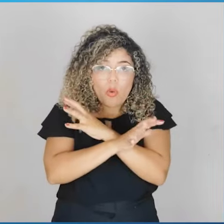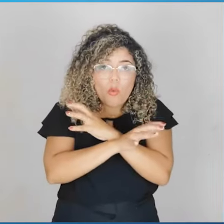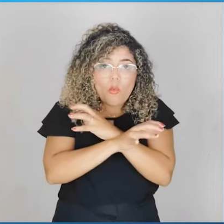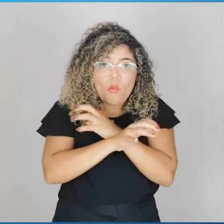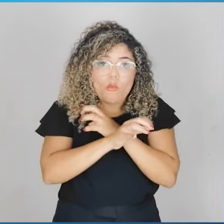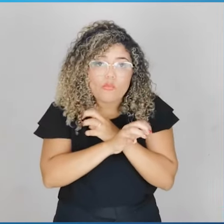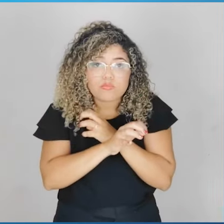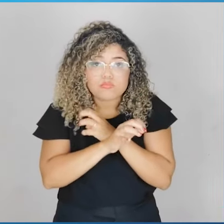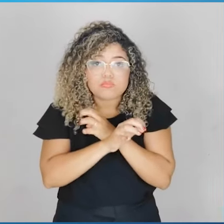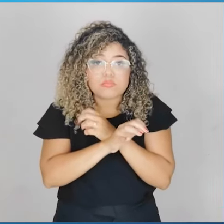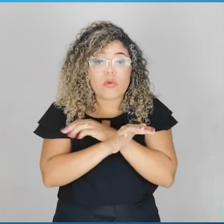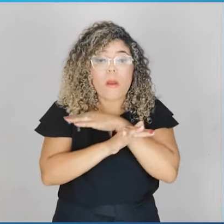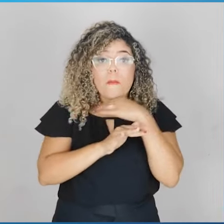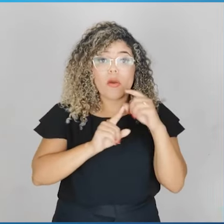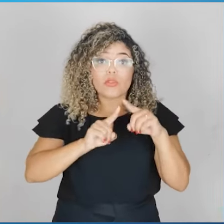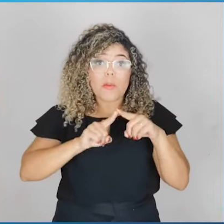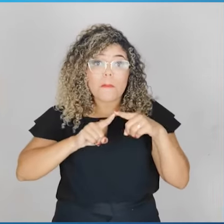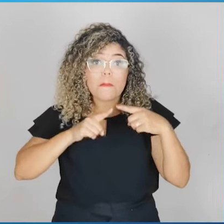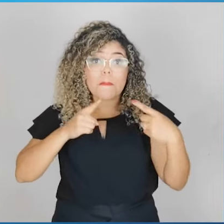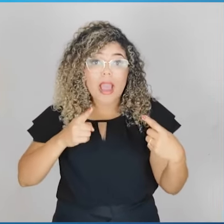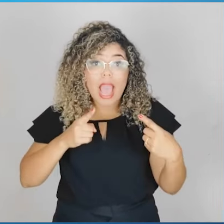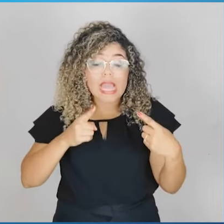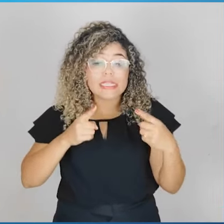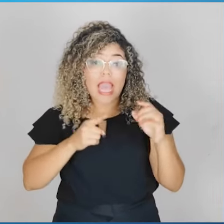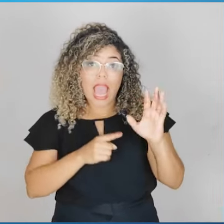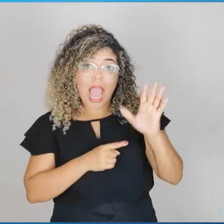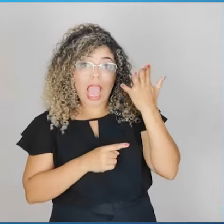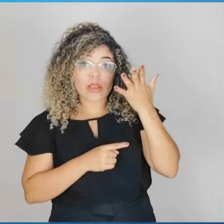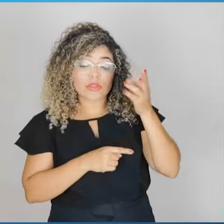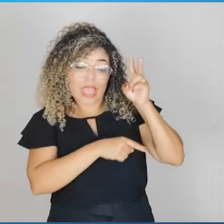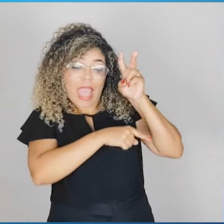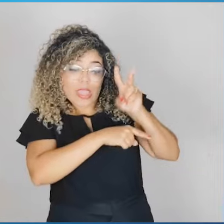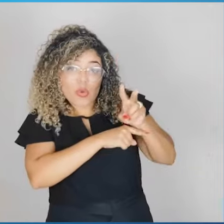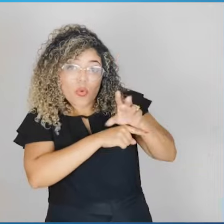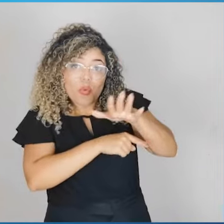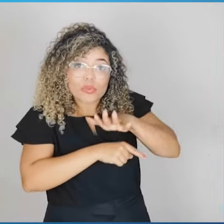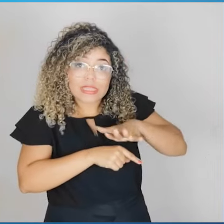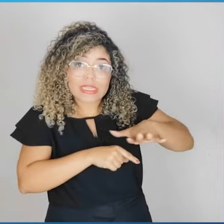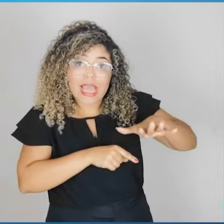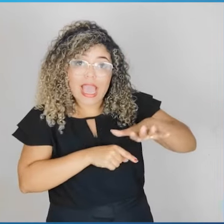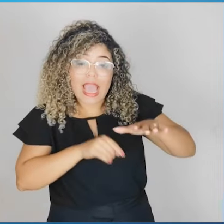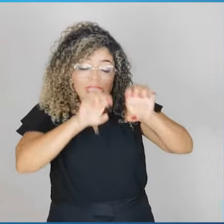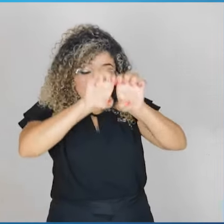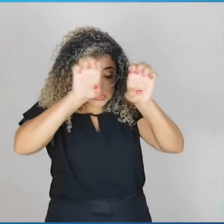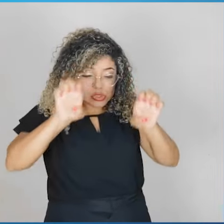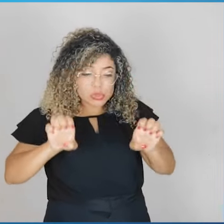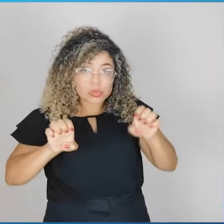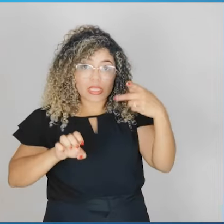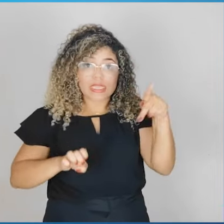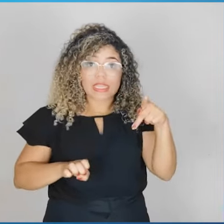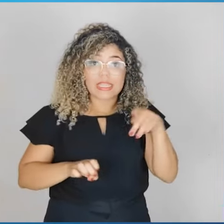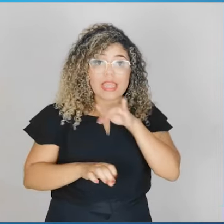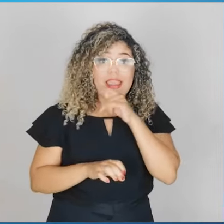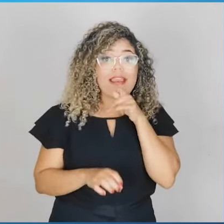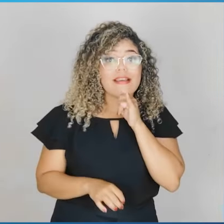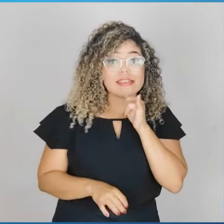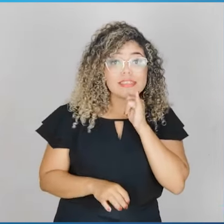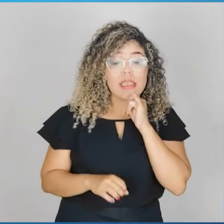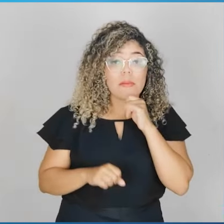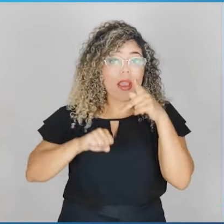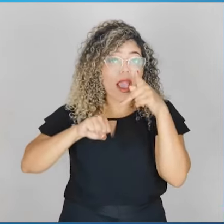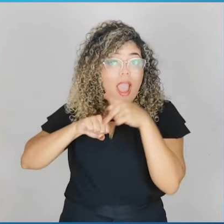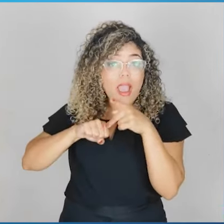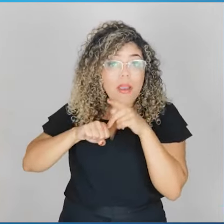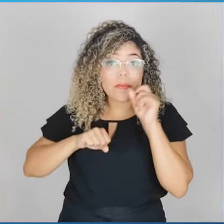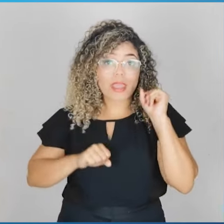micro-organismos. Porém, nós temos alguma ação que preserva a estrutura desse animal. Observem aqui a rocha. Nós temos aqui a